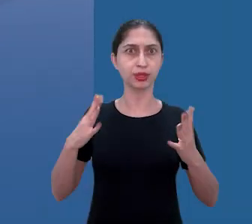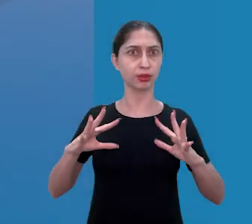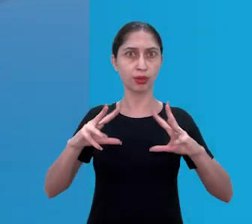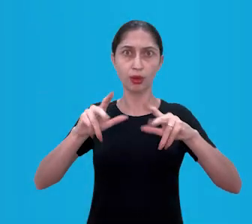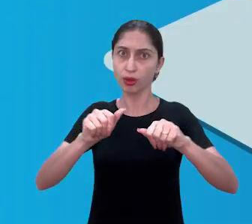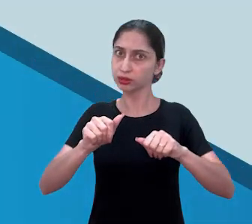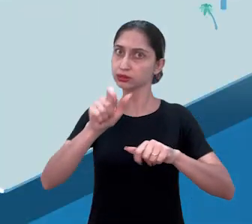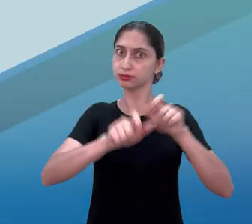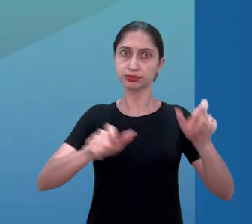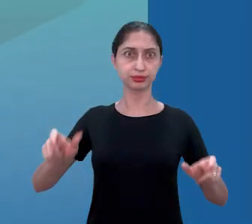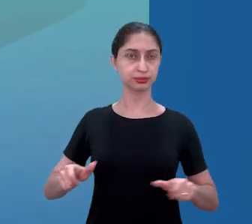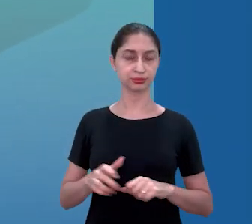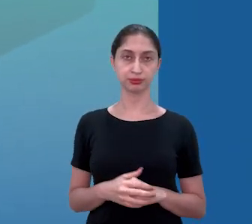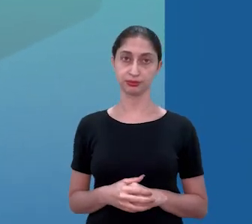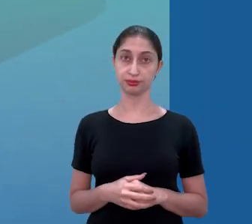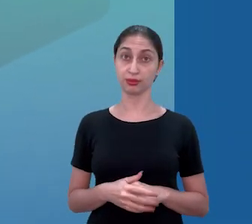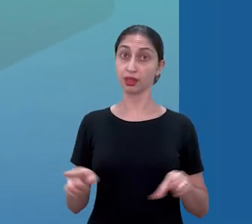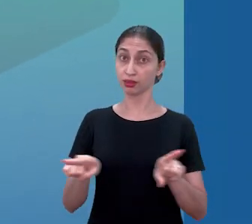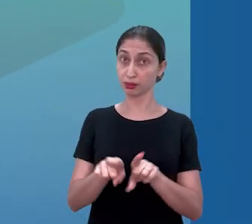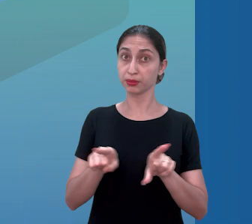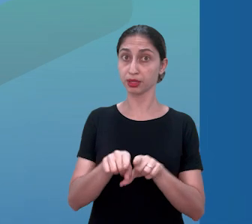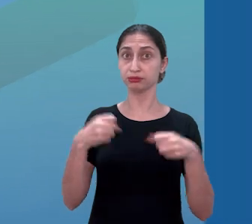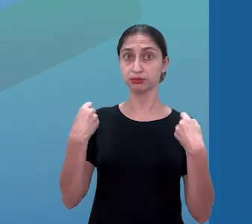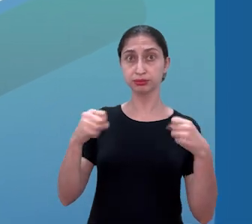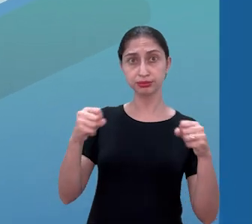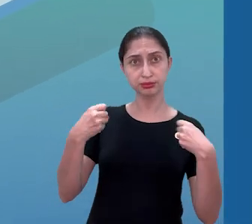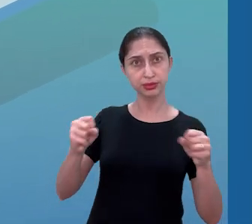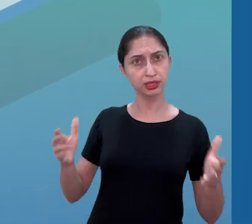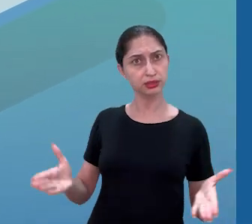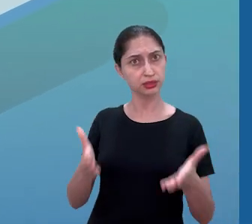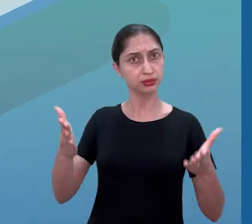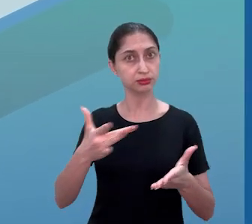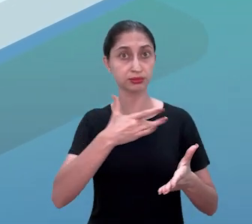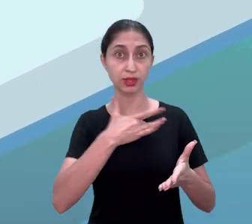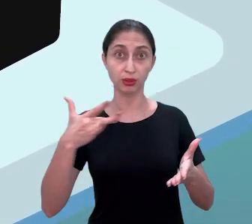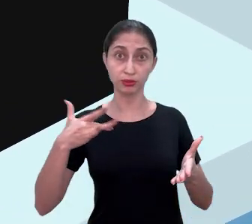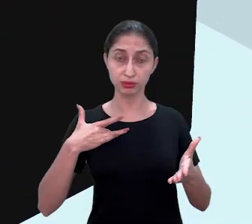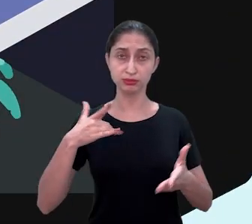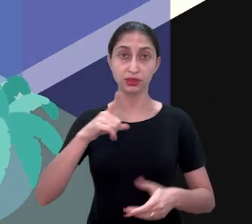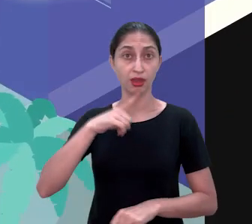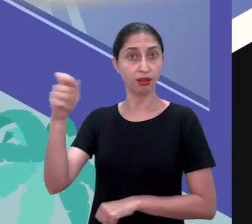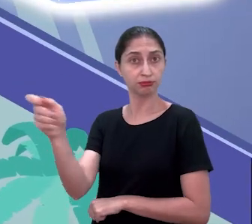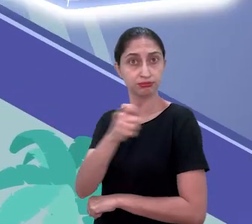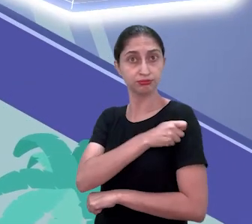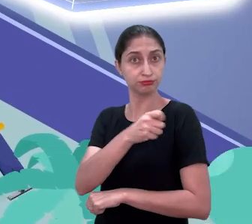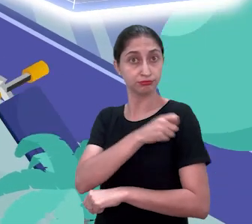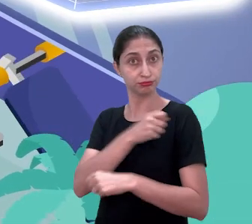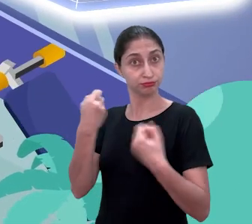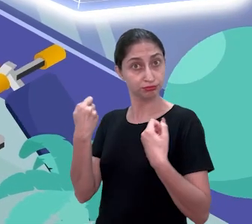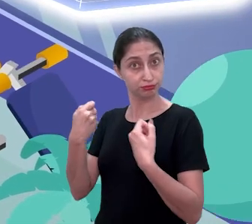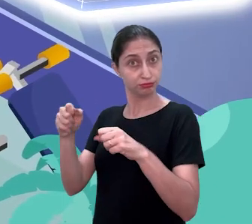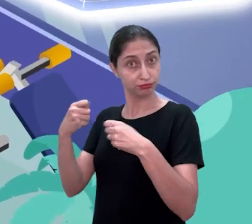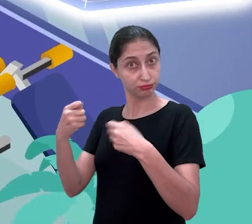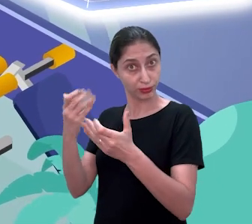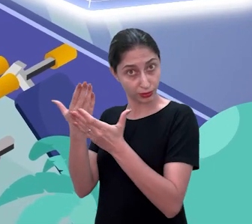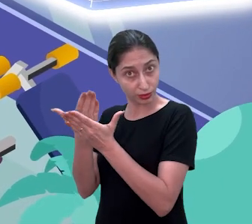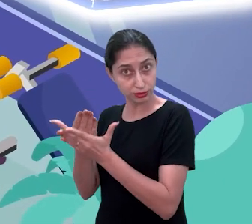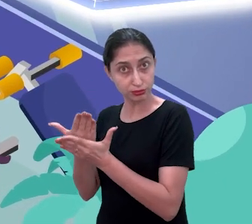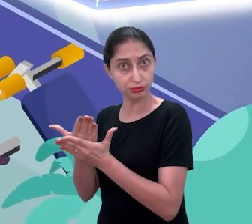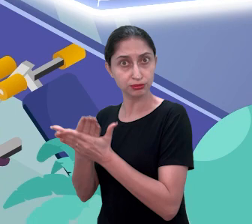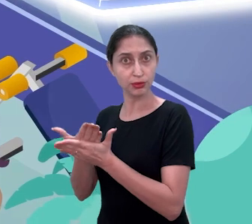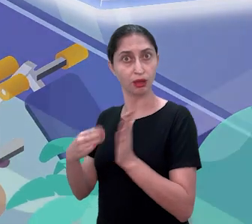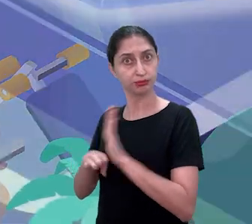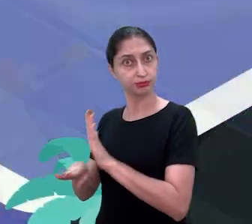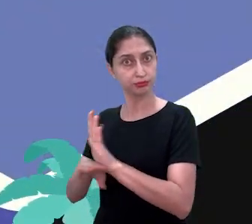comunidade. Tem a academia, um equipamento de promoção à saúde em que temos o olhar sempre atento dos nossos alunos de